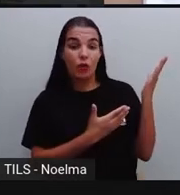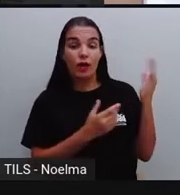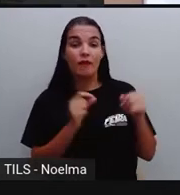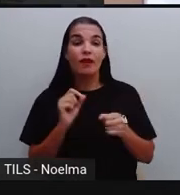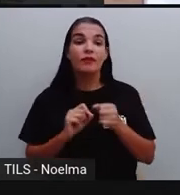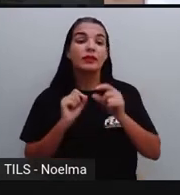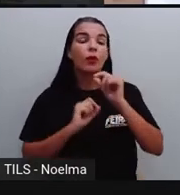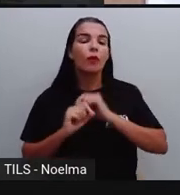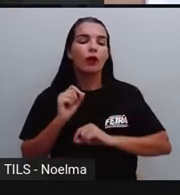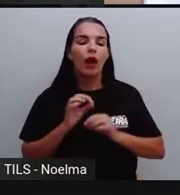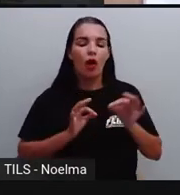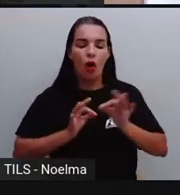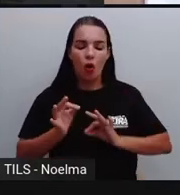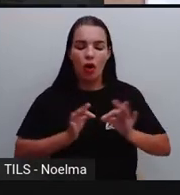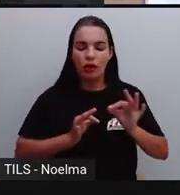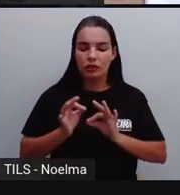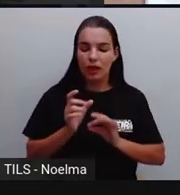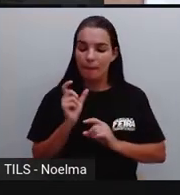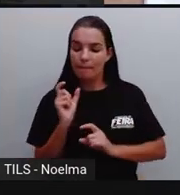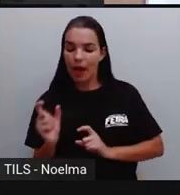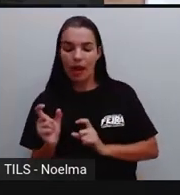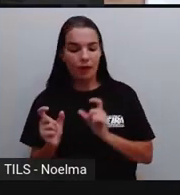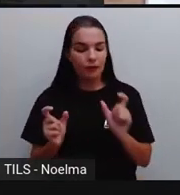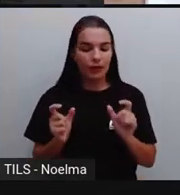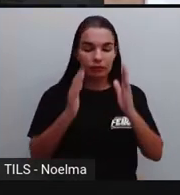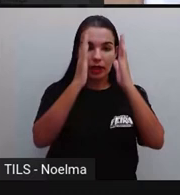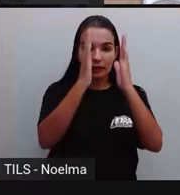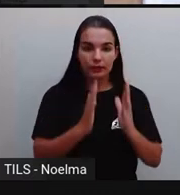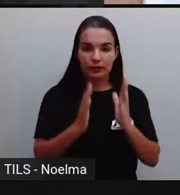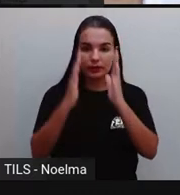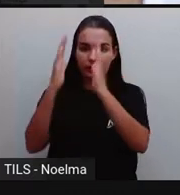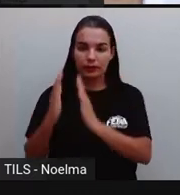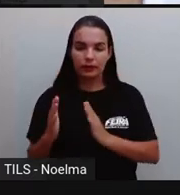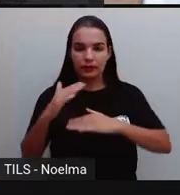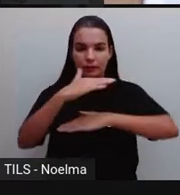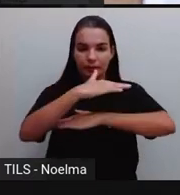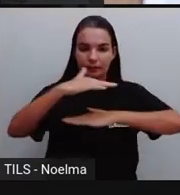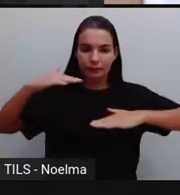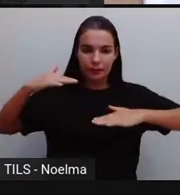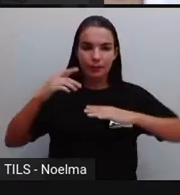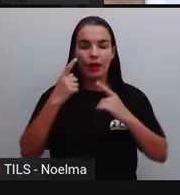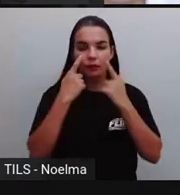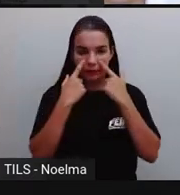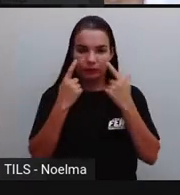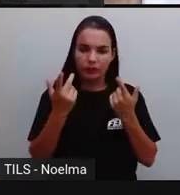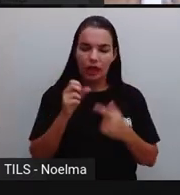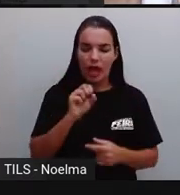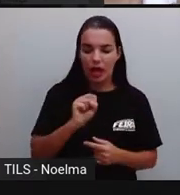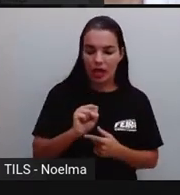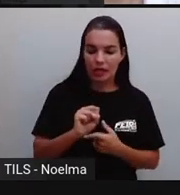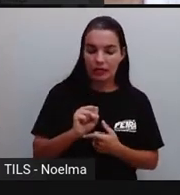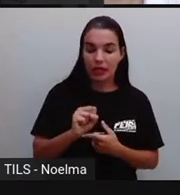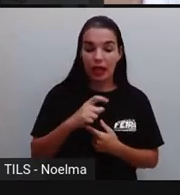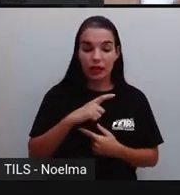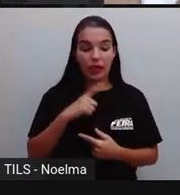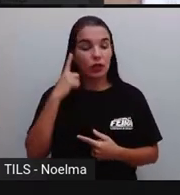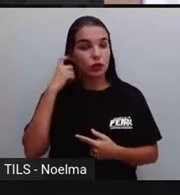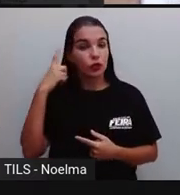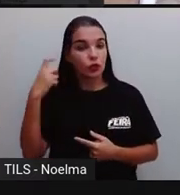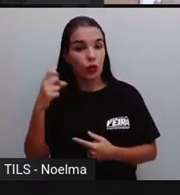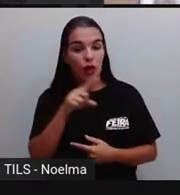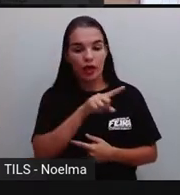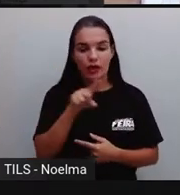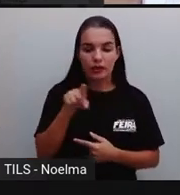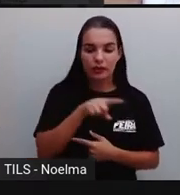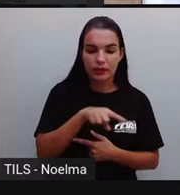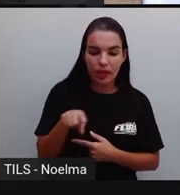agora a gente vai organizar essas palavras aqui na tabela. As palavras com si que tem som de z e as palavras que são